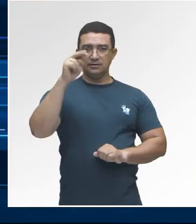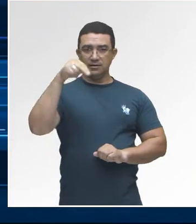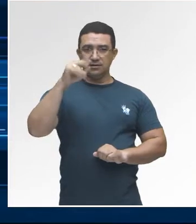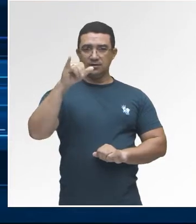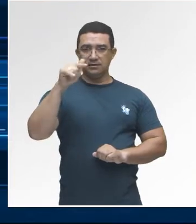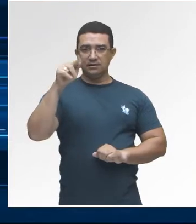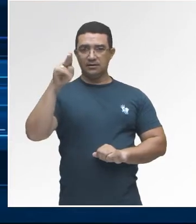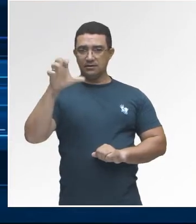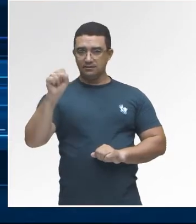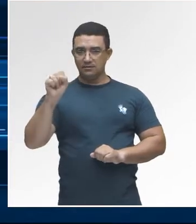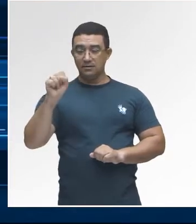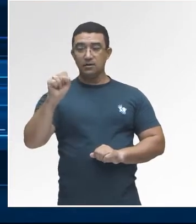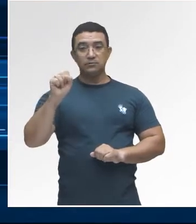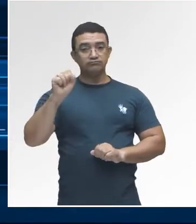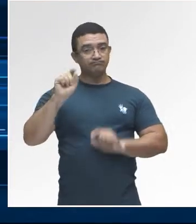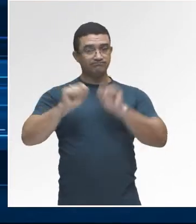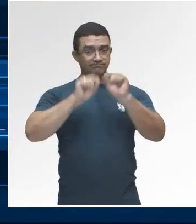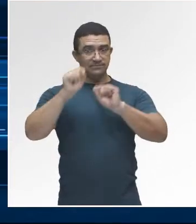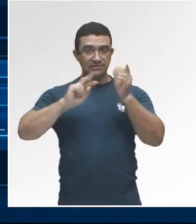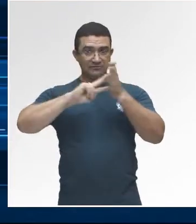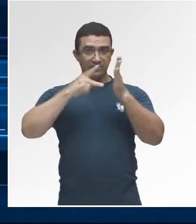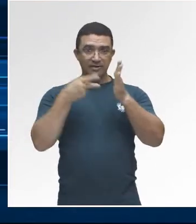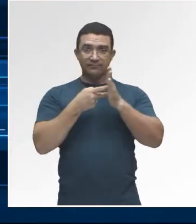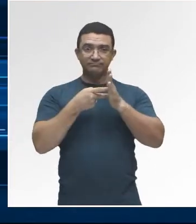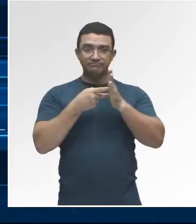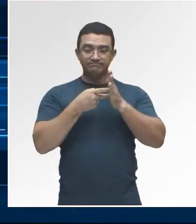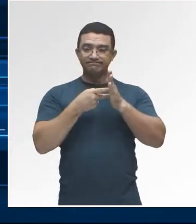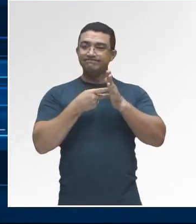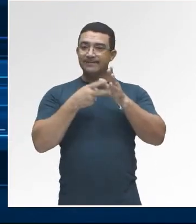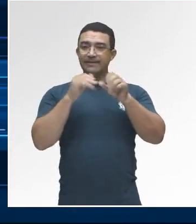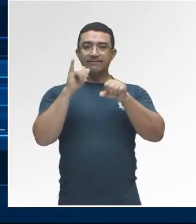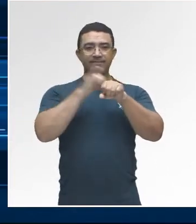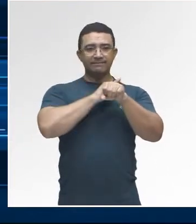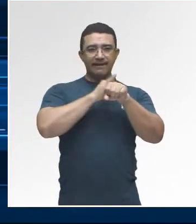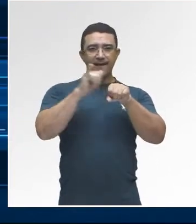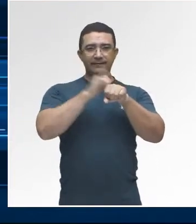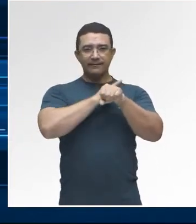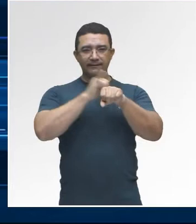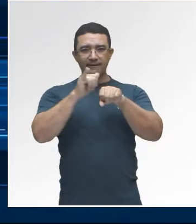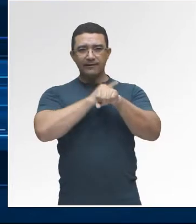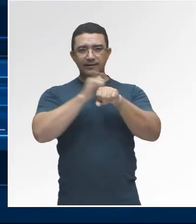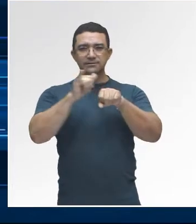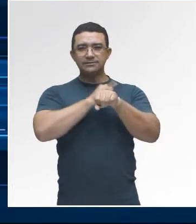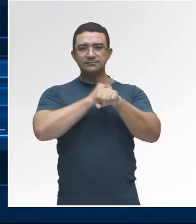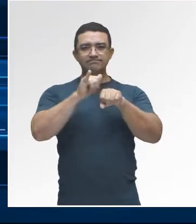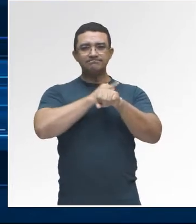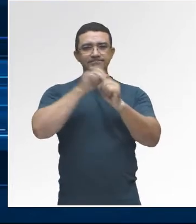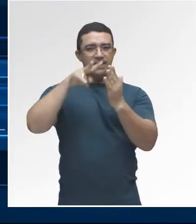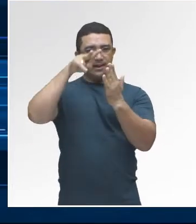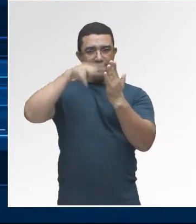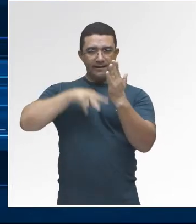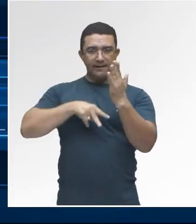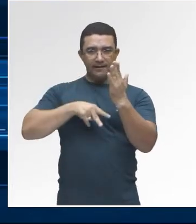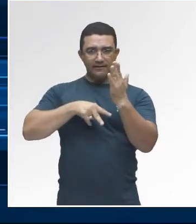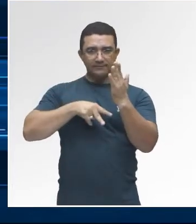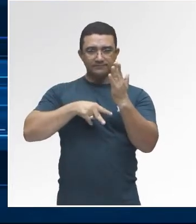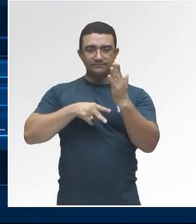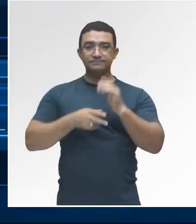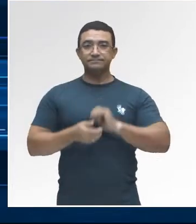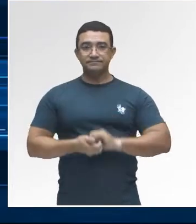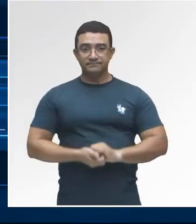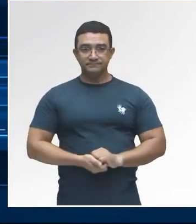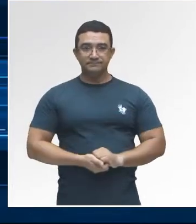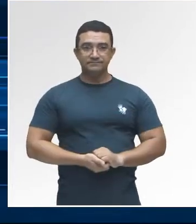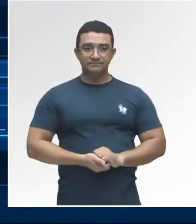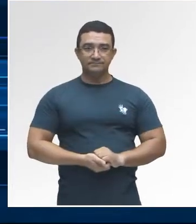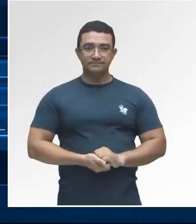techniques. Techniques, olha lá. Techniques, técnicas de reading,